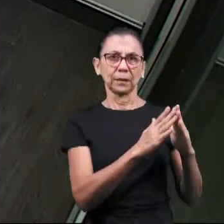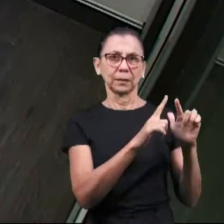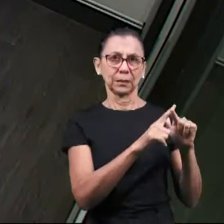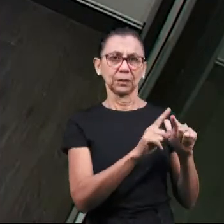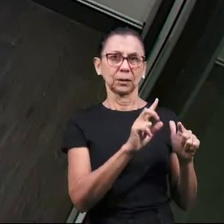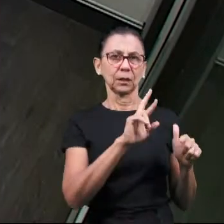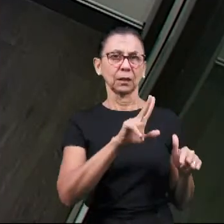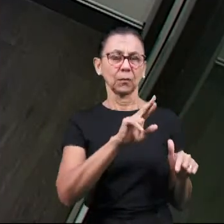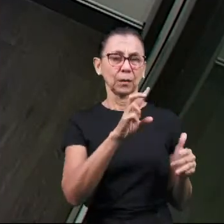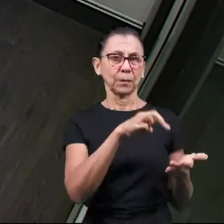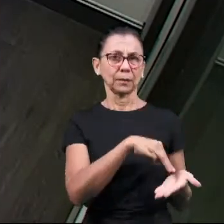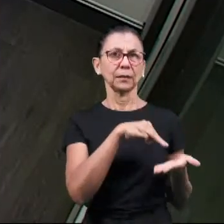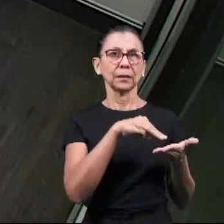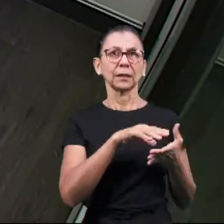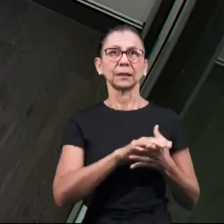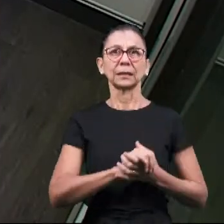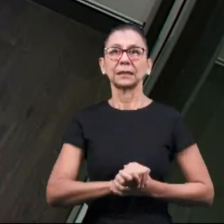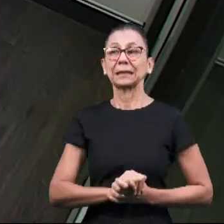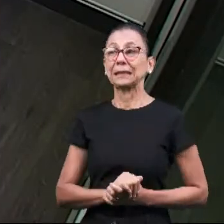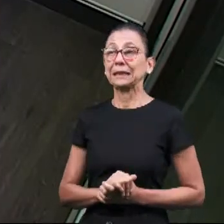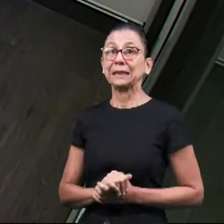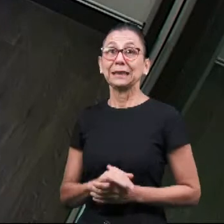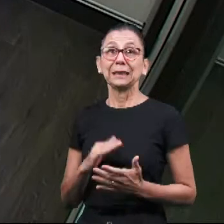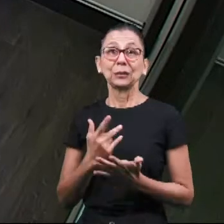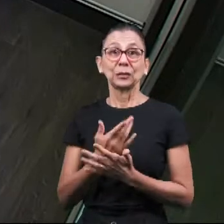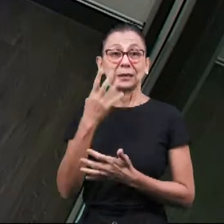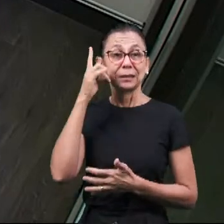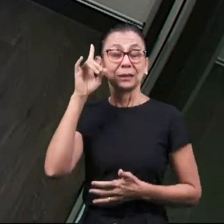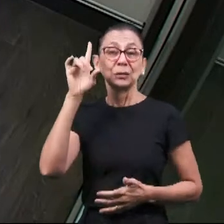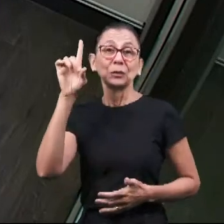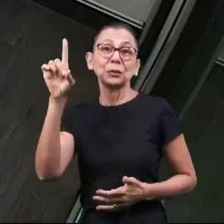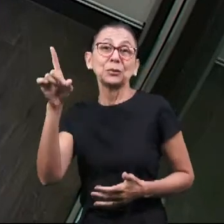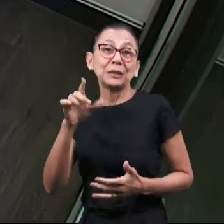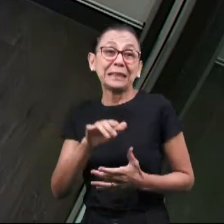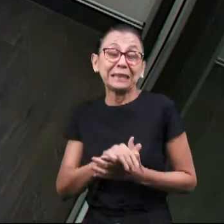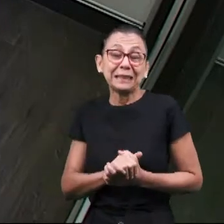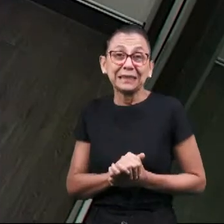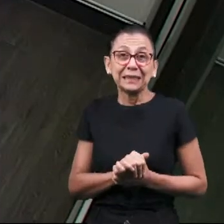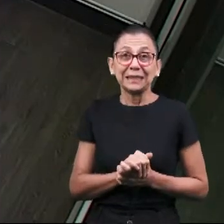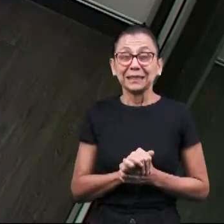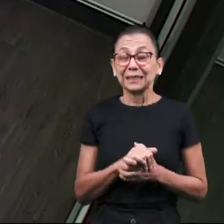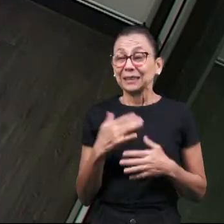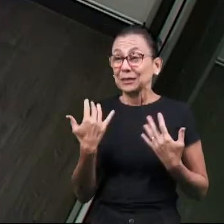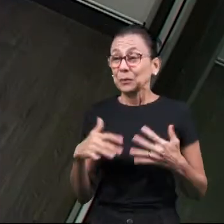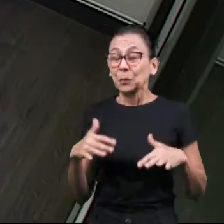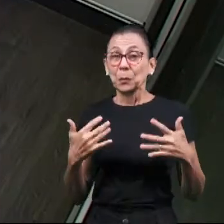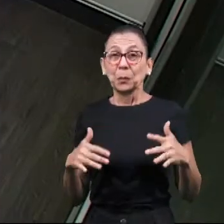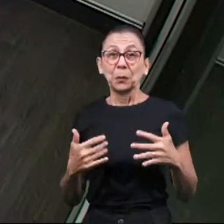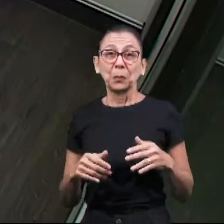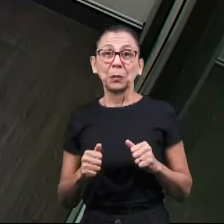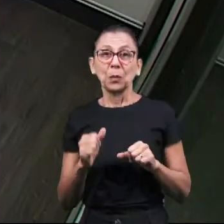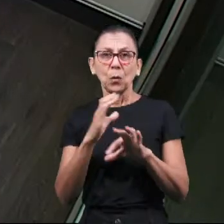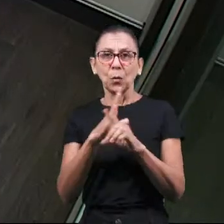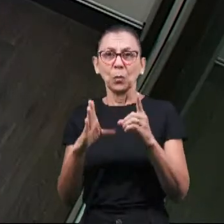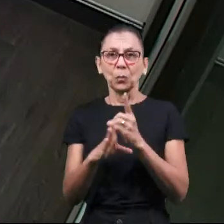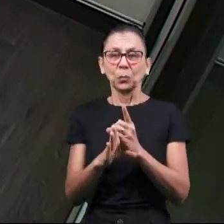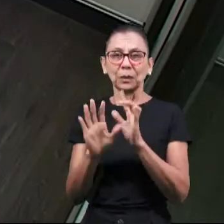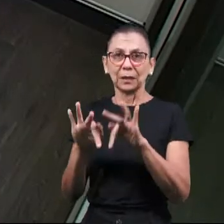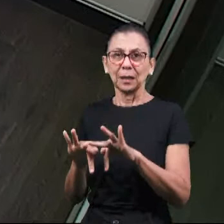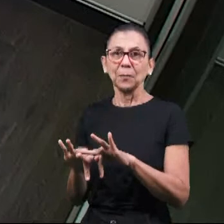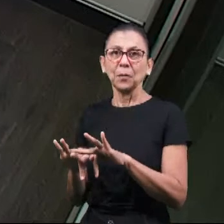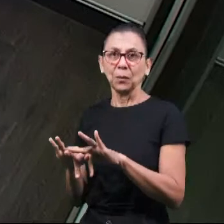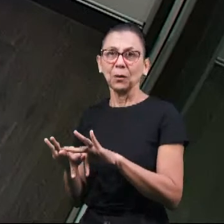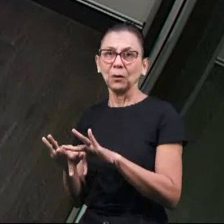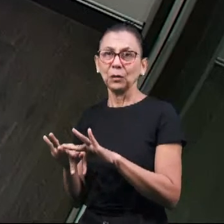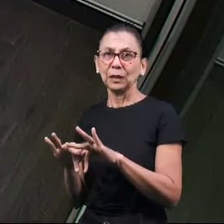culto um dia, não consegui sair depressa, me encontraram. É o esposo da Delma. Aí o pastor falou comigo